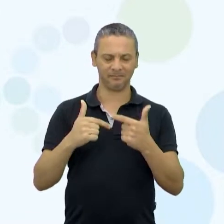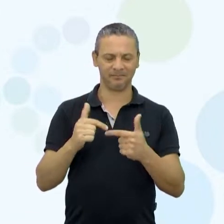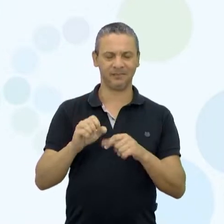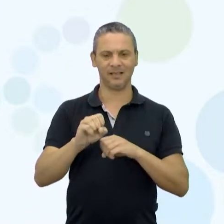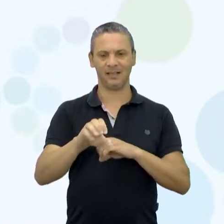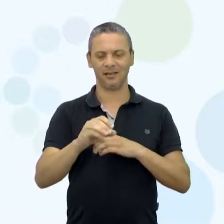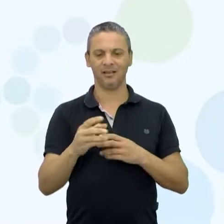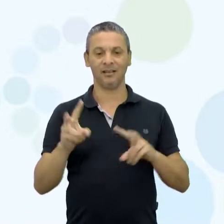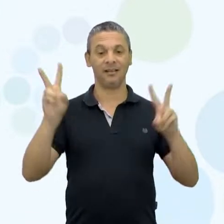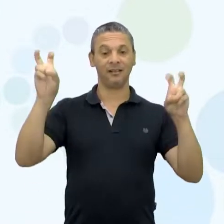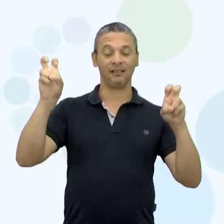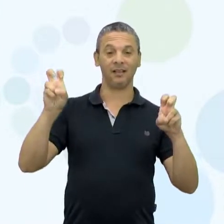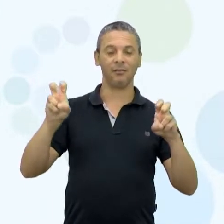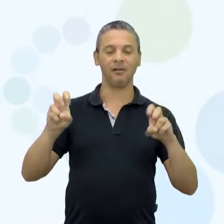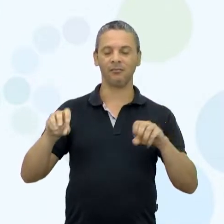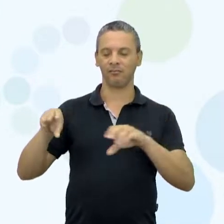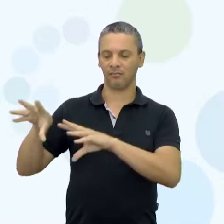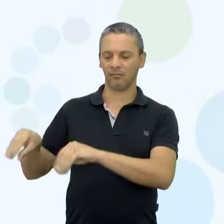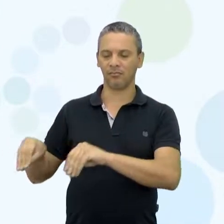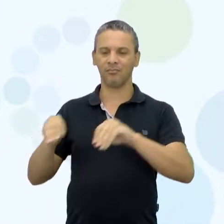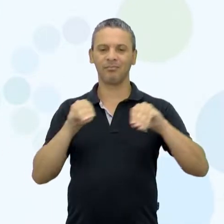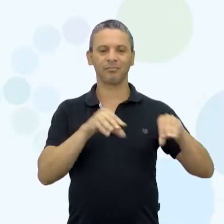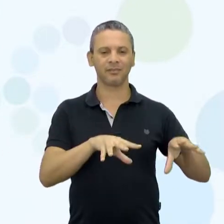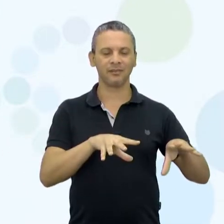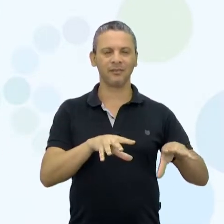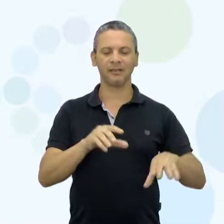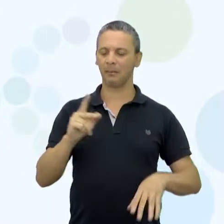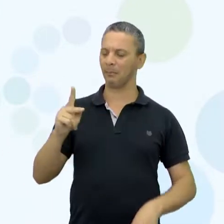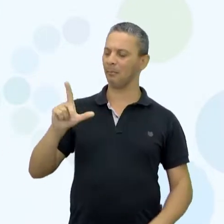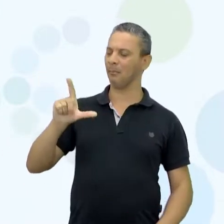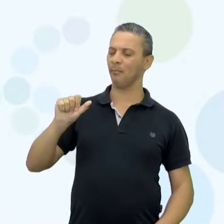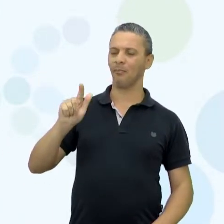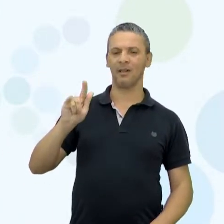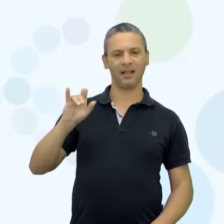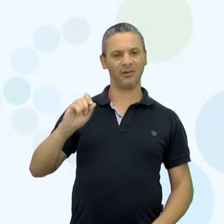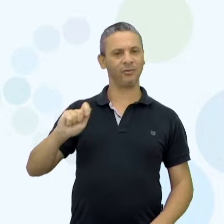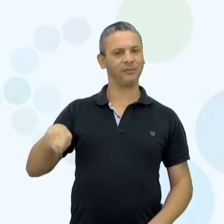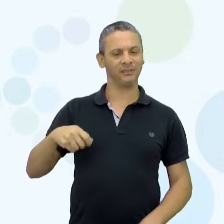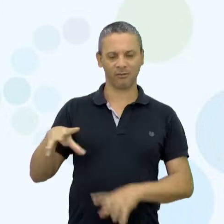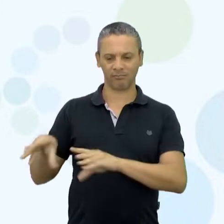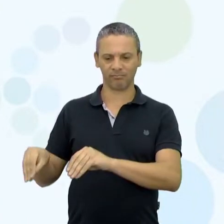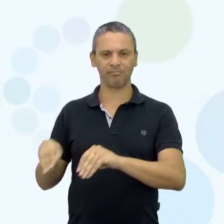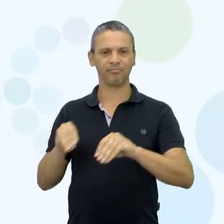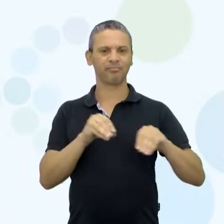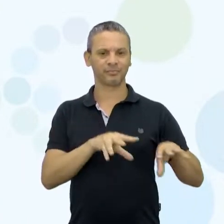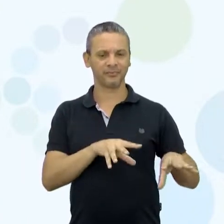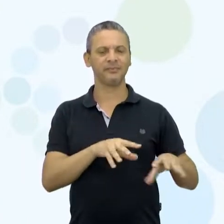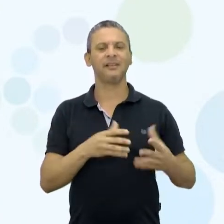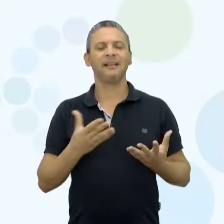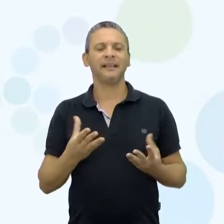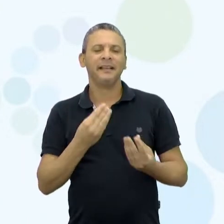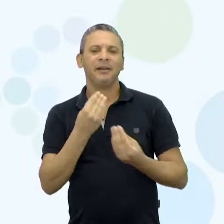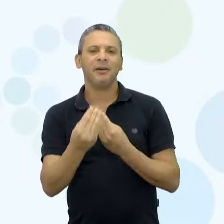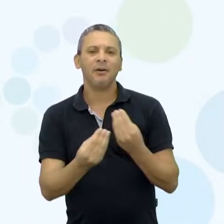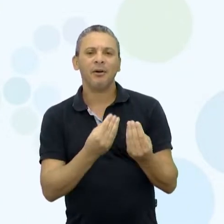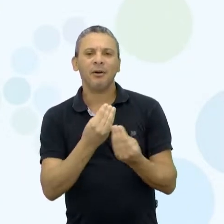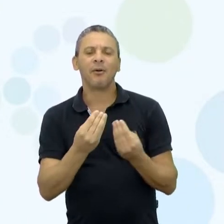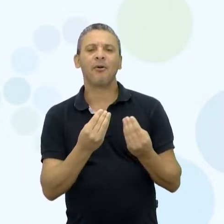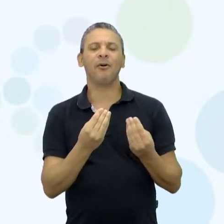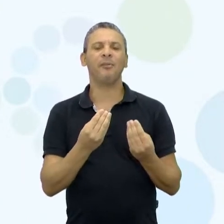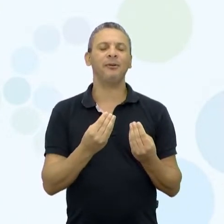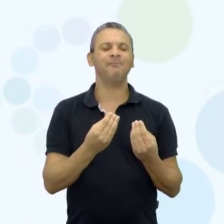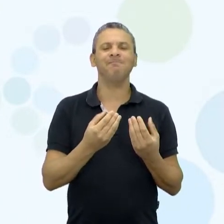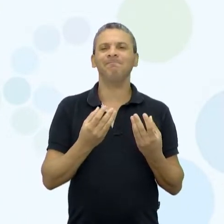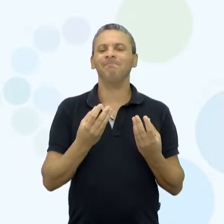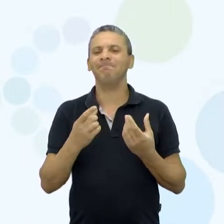falar hoje sobre plágio. O que é o plágio, como que ele funciona e como que a gente dribla com relação a isso, né? Dribla não, a gente